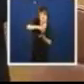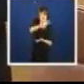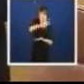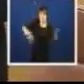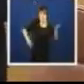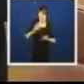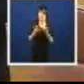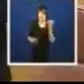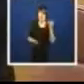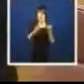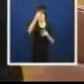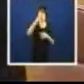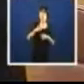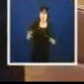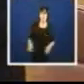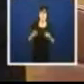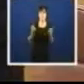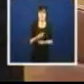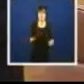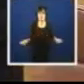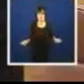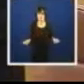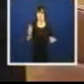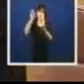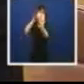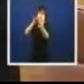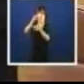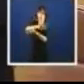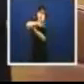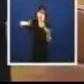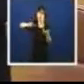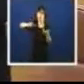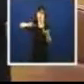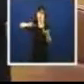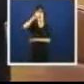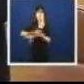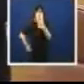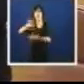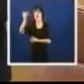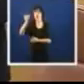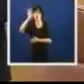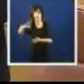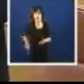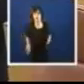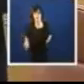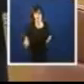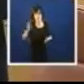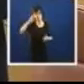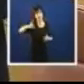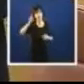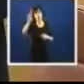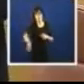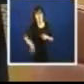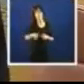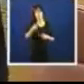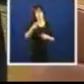trizas, até foi noticia en The New York Times. O goberno municipal sumido no caos,